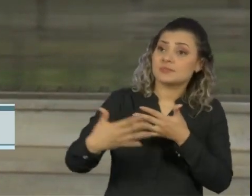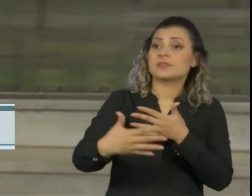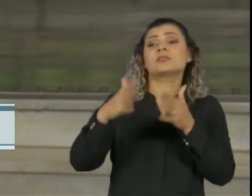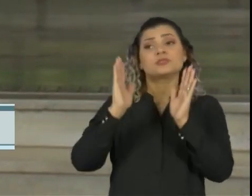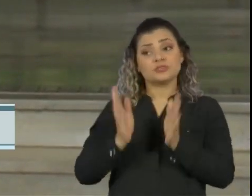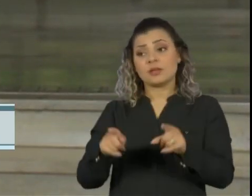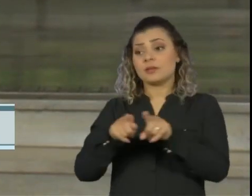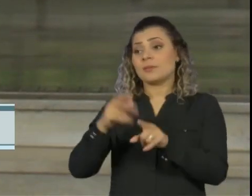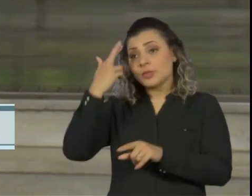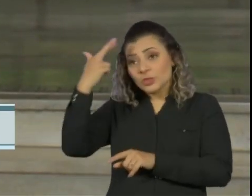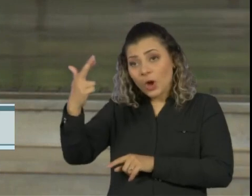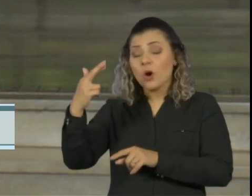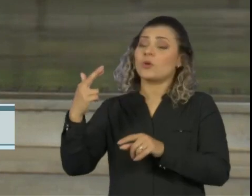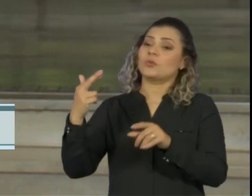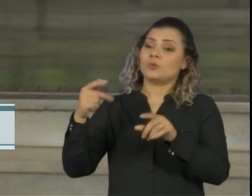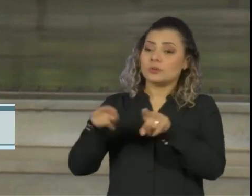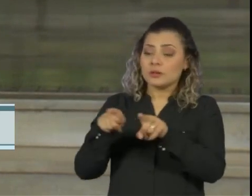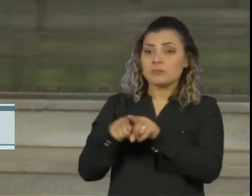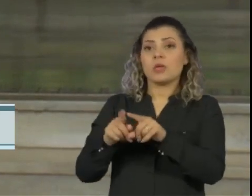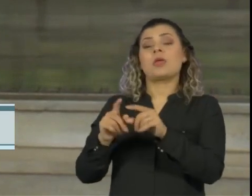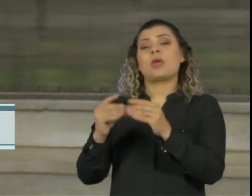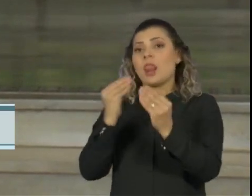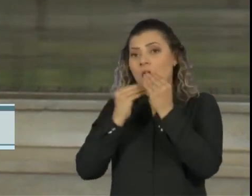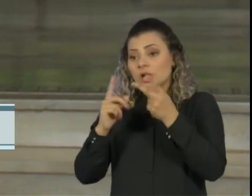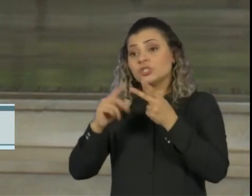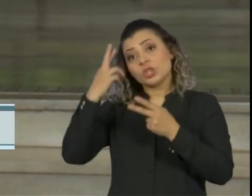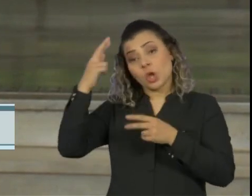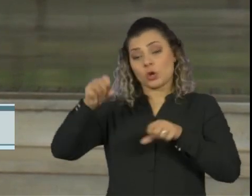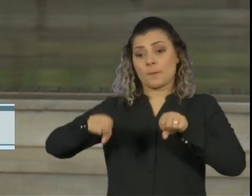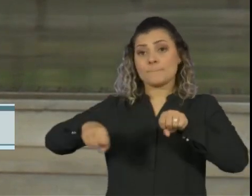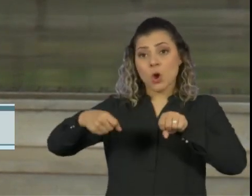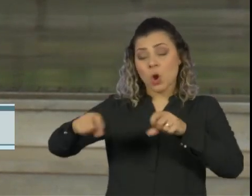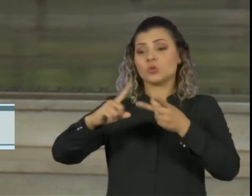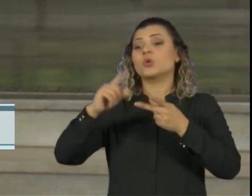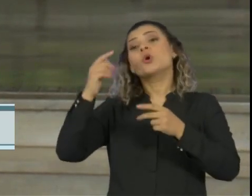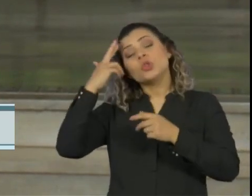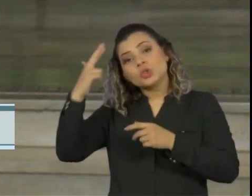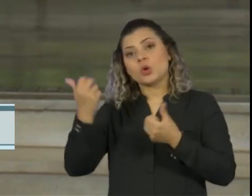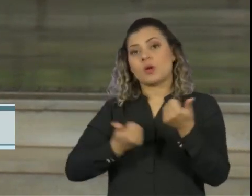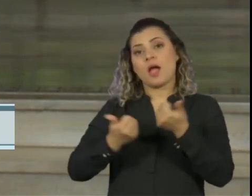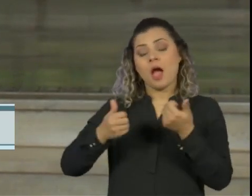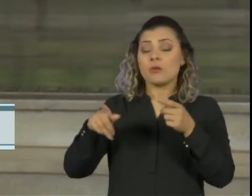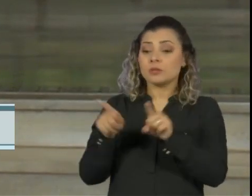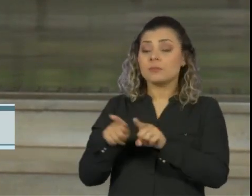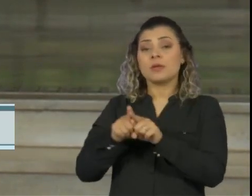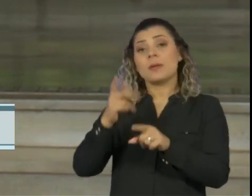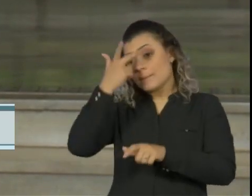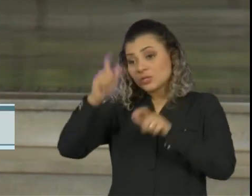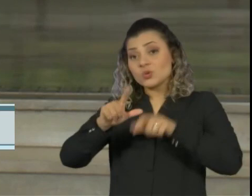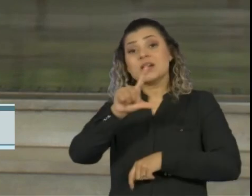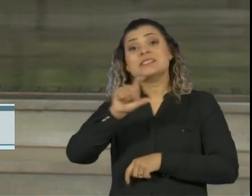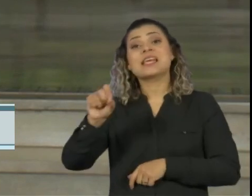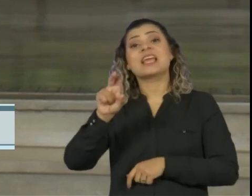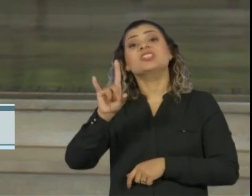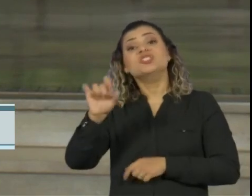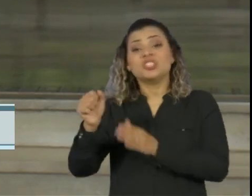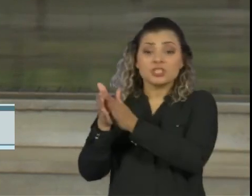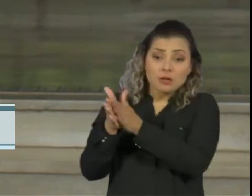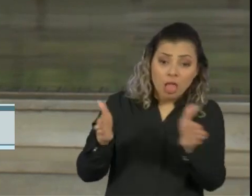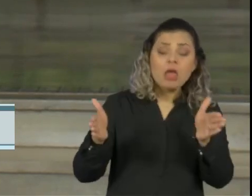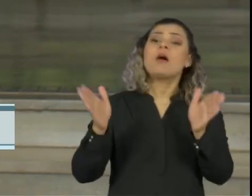são donos, são proprietários do seu veículo, seja motocicleta ou seja outro meio de transporte. A nossa recomendação é para